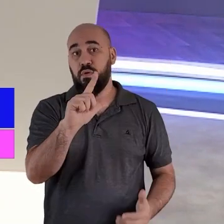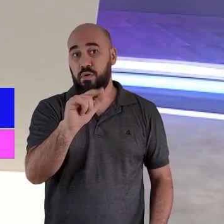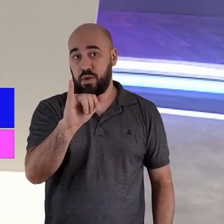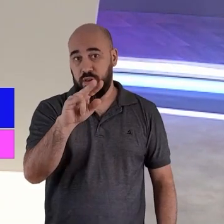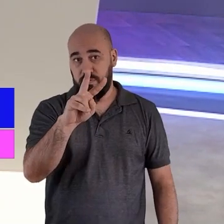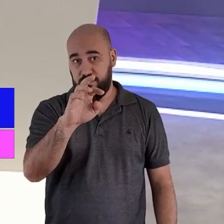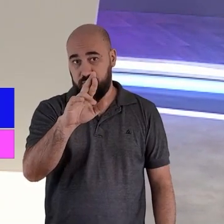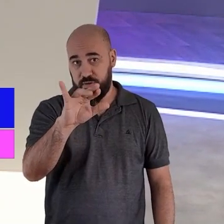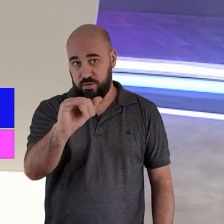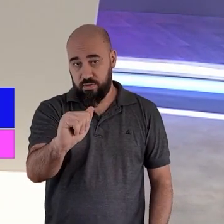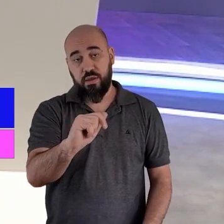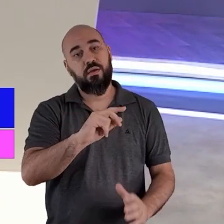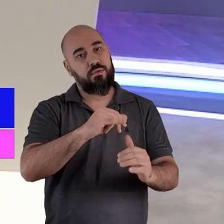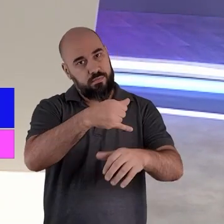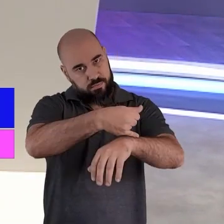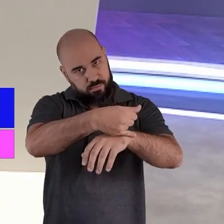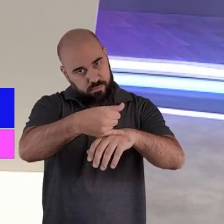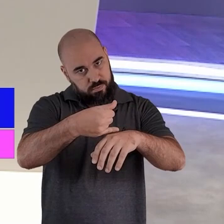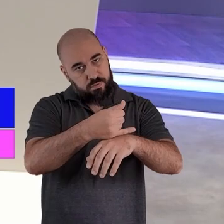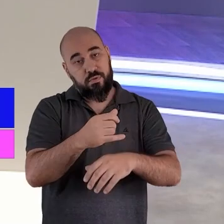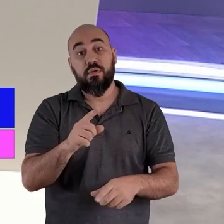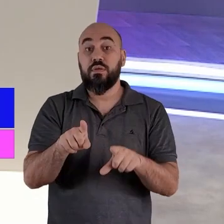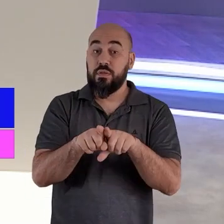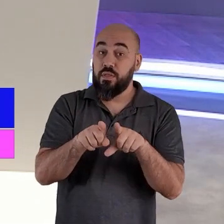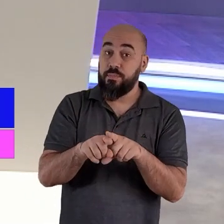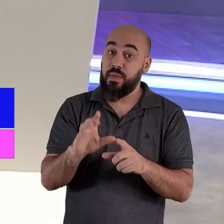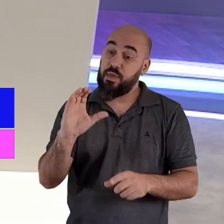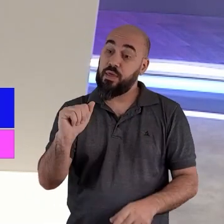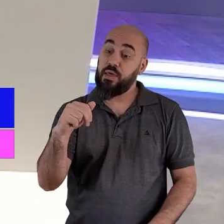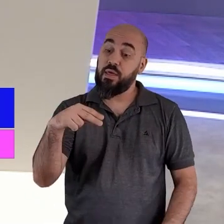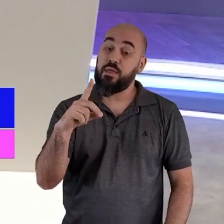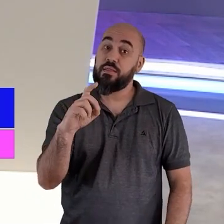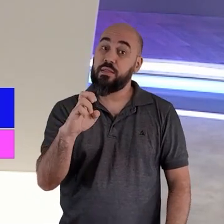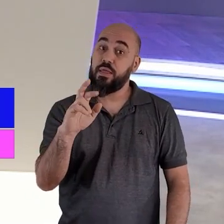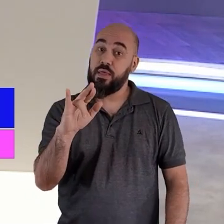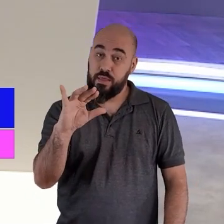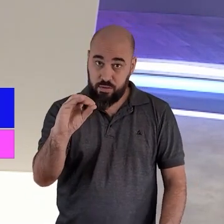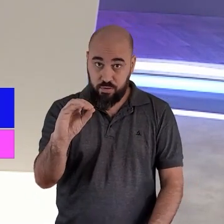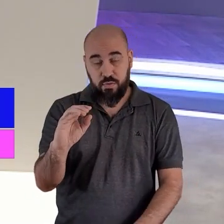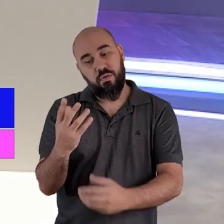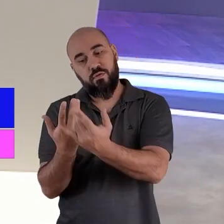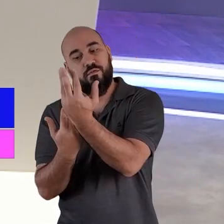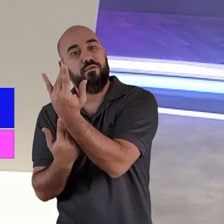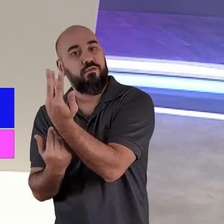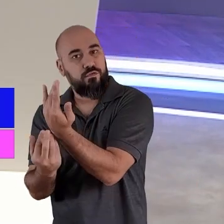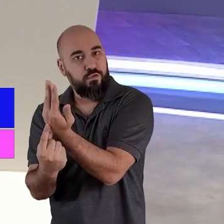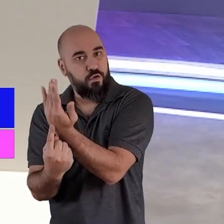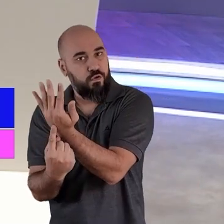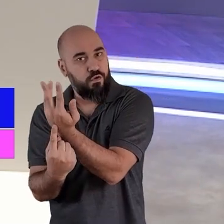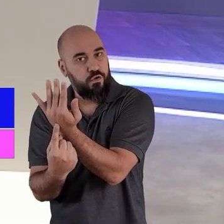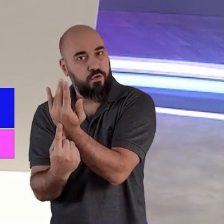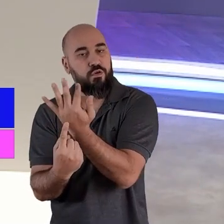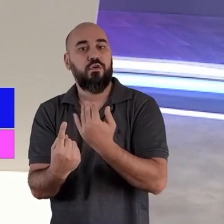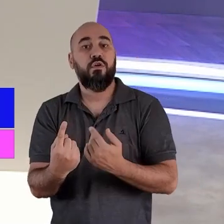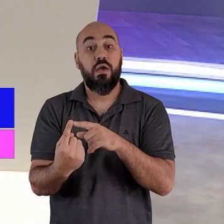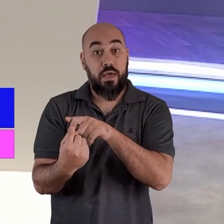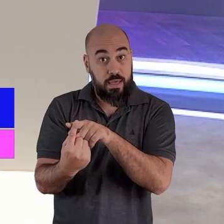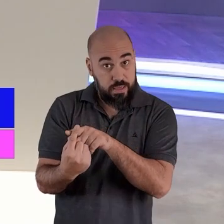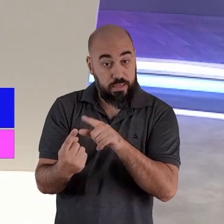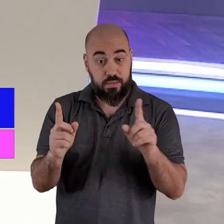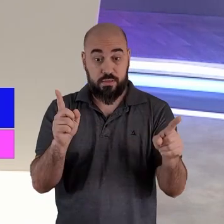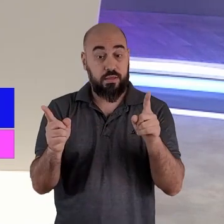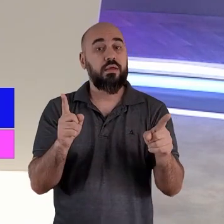pelo candeeiro, exatamente os 2 símbolos do Espírito Santo. As duas